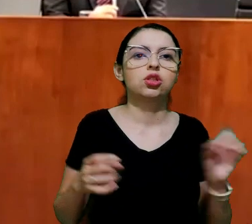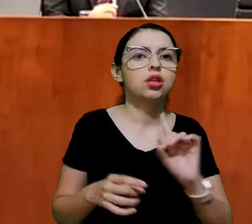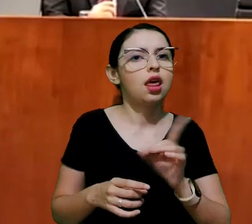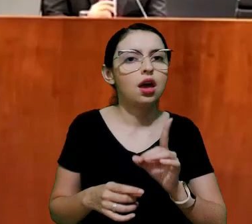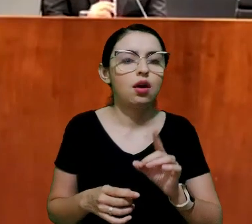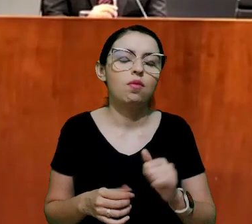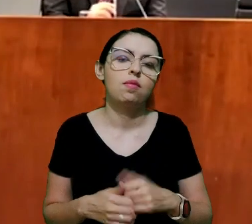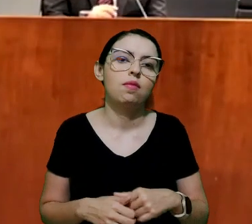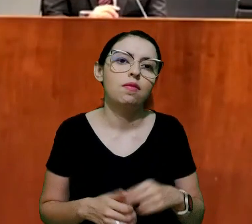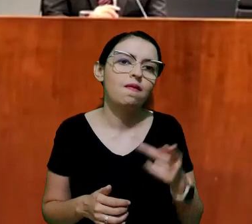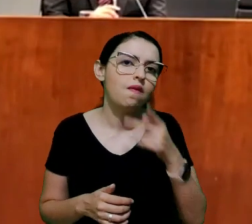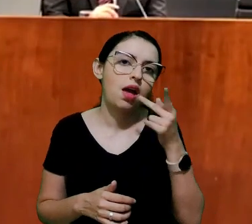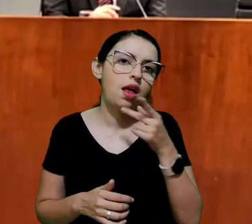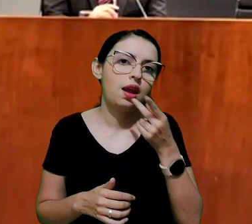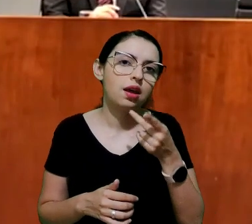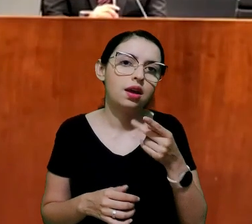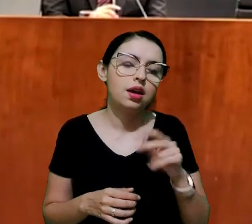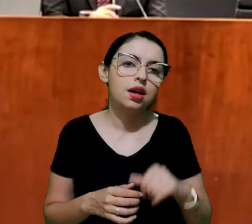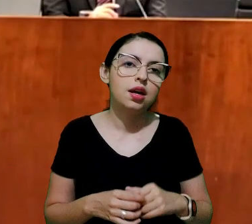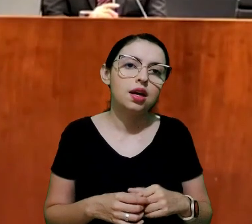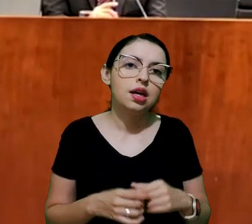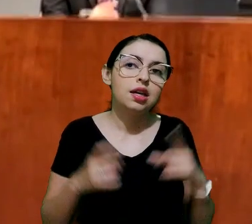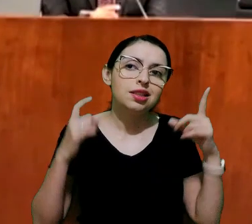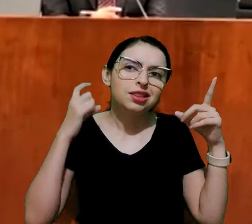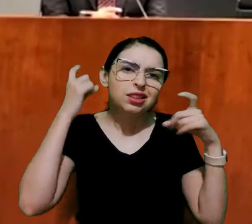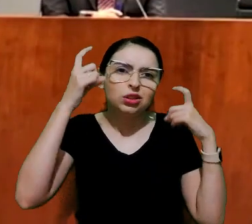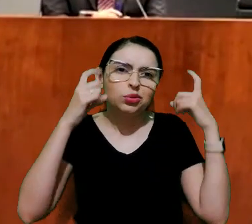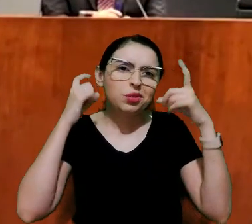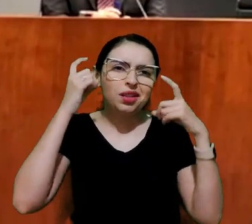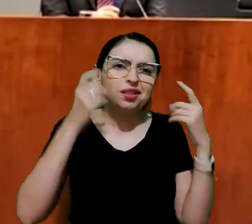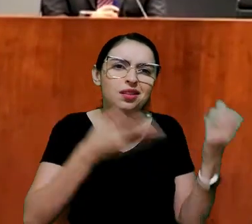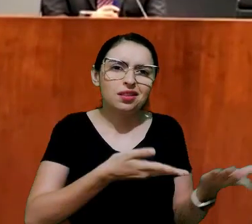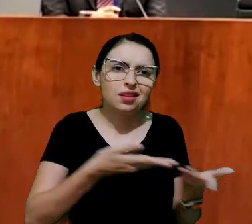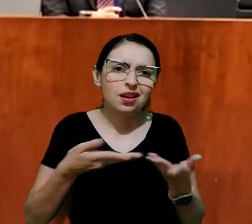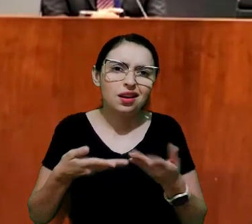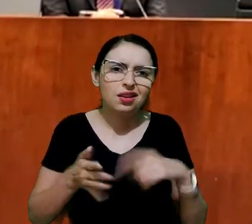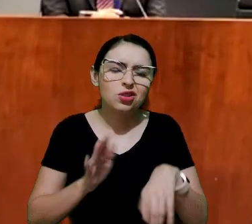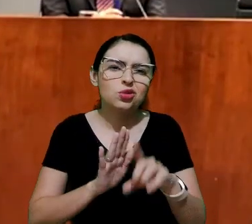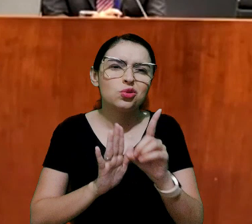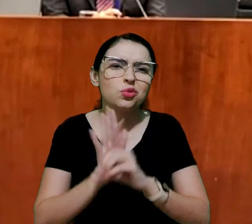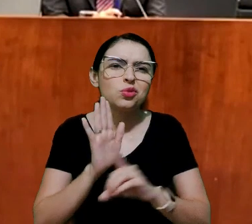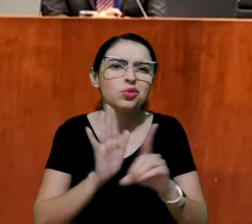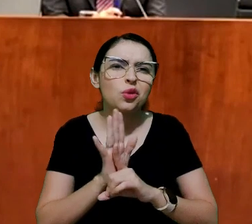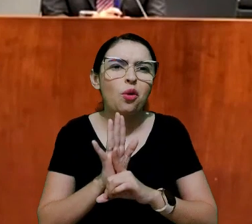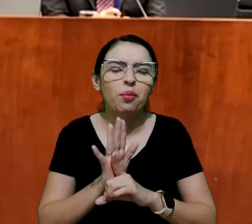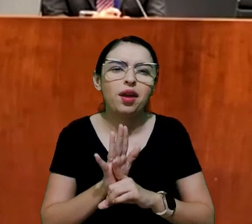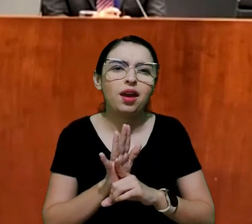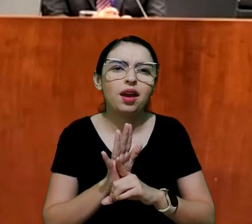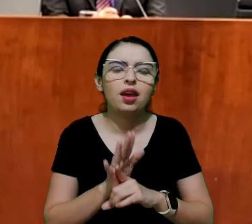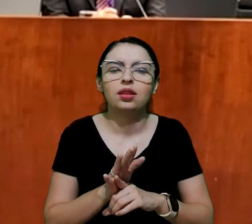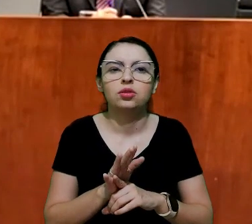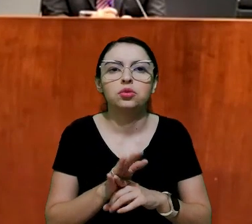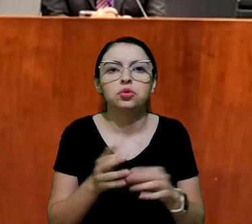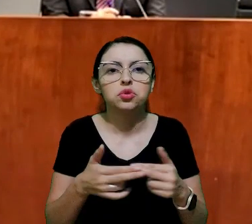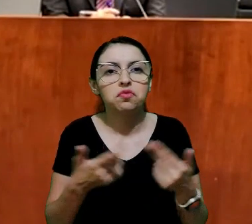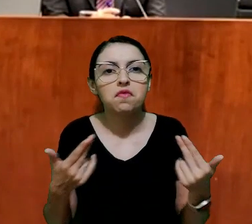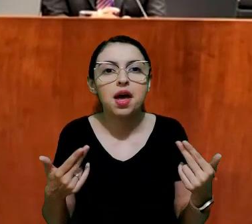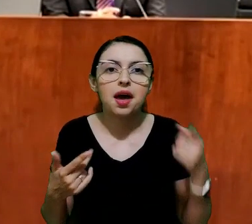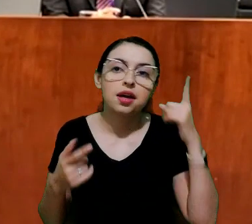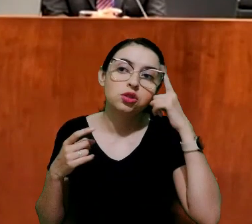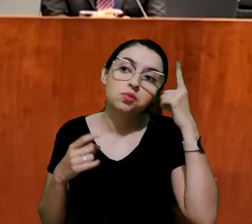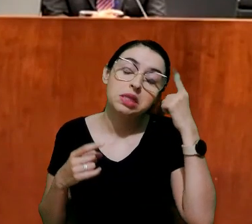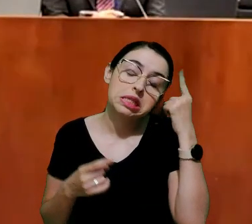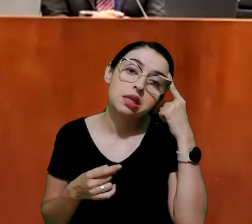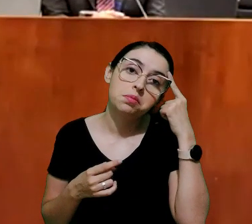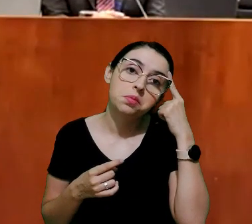geral. A par dessas inseguranças que trazem processuais, materiais, e que nos trazem as reflexões,